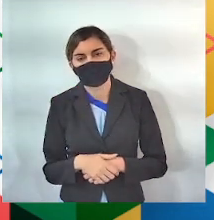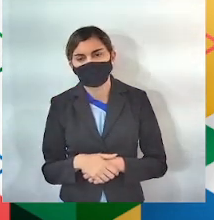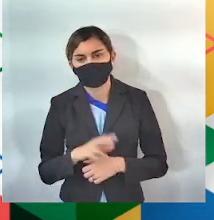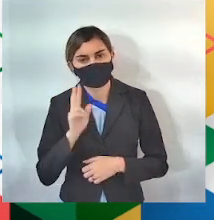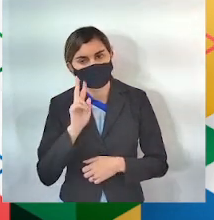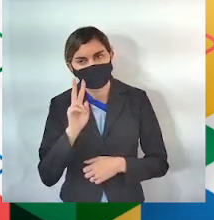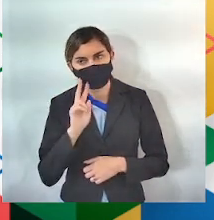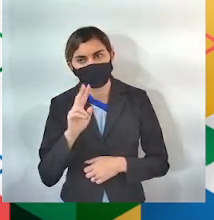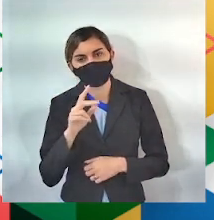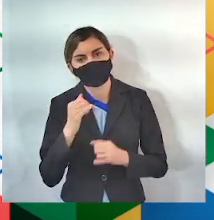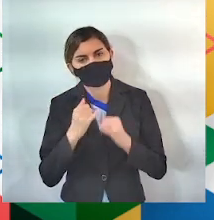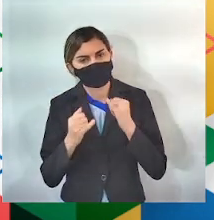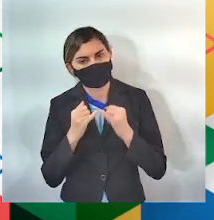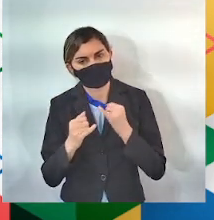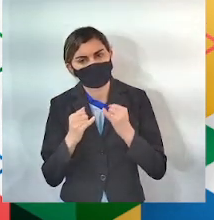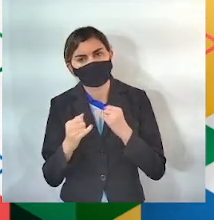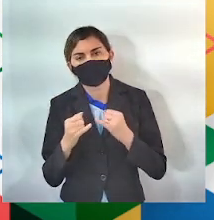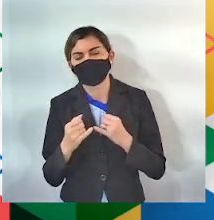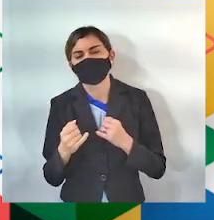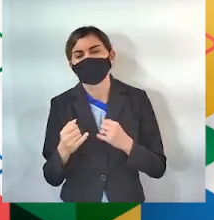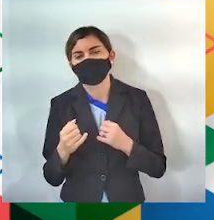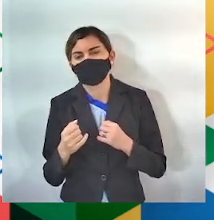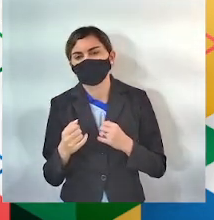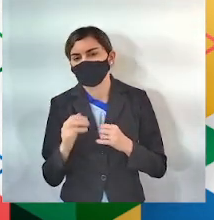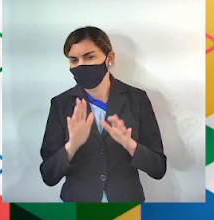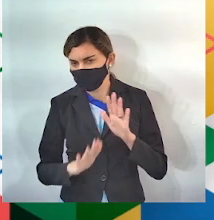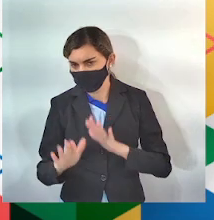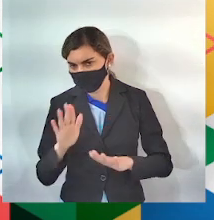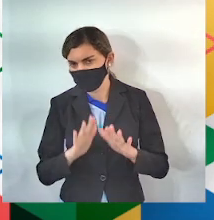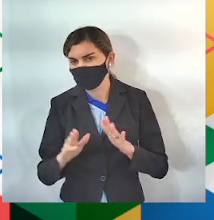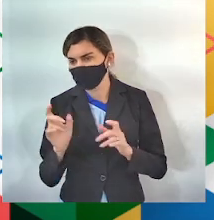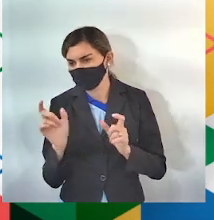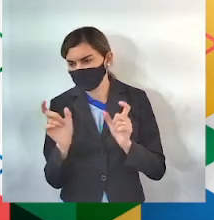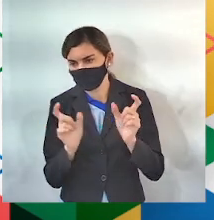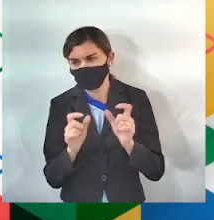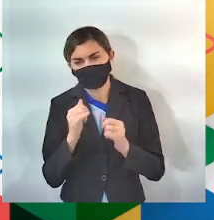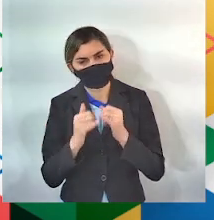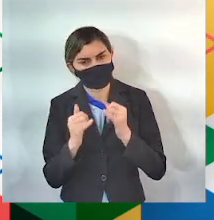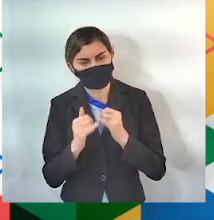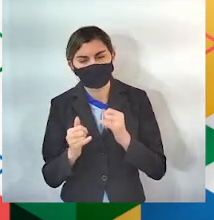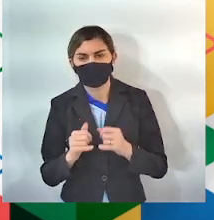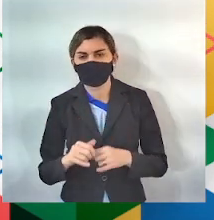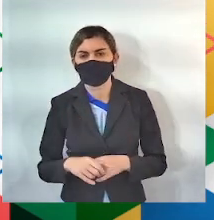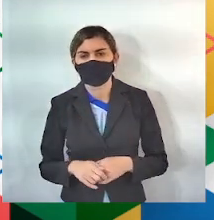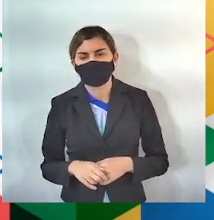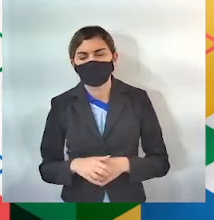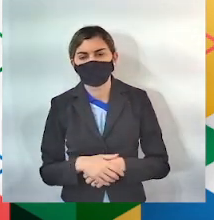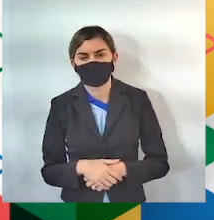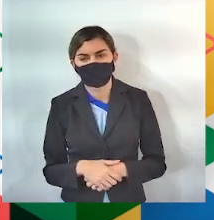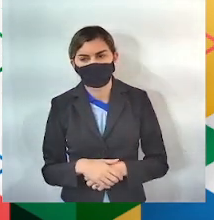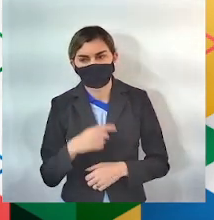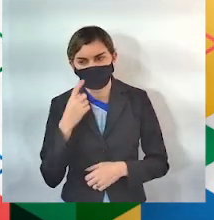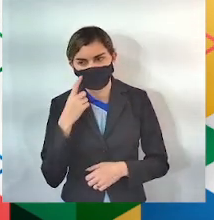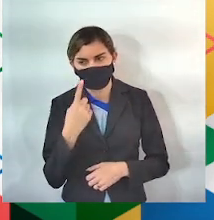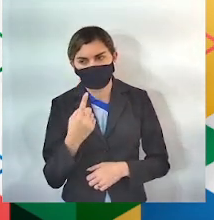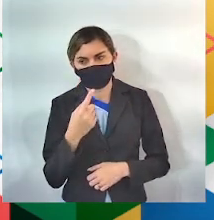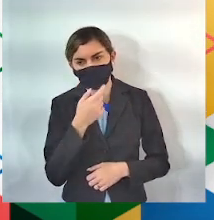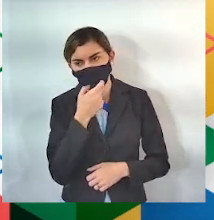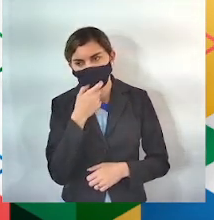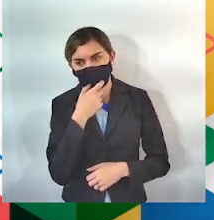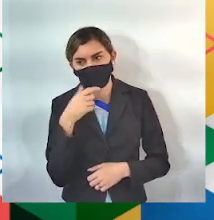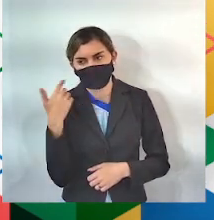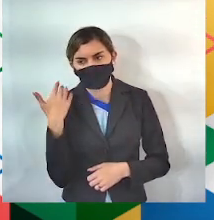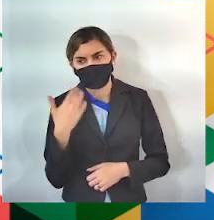Lembre-se que eles se parecem muito, então tem que ter muito cuidado. It's, ours, yours e